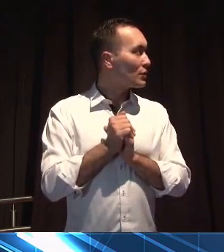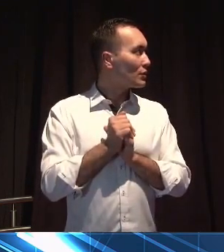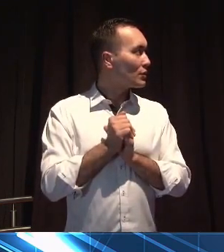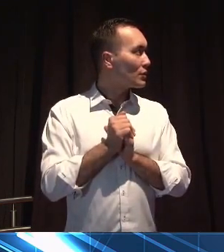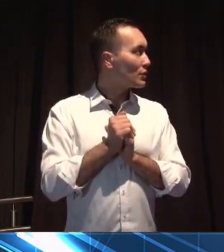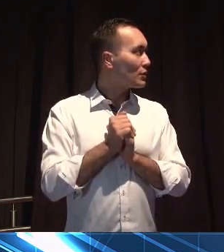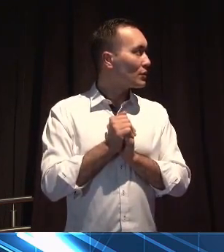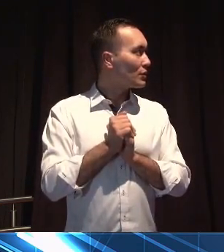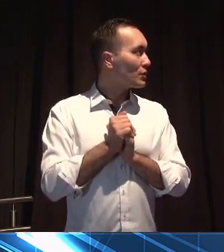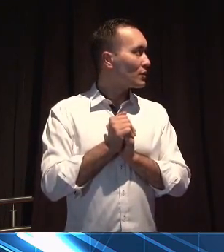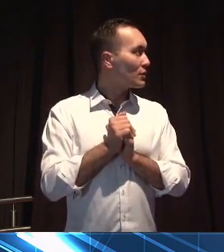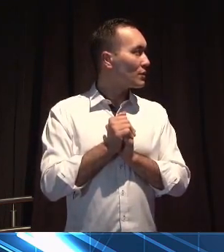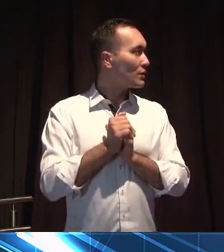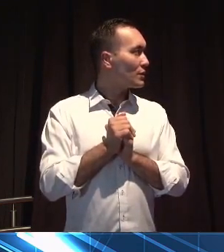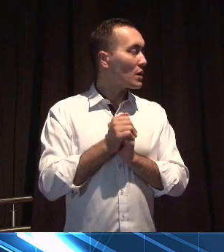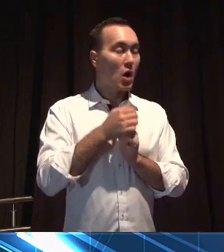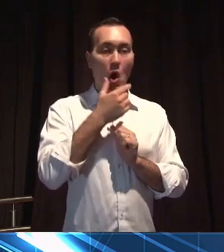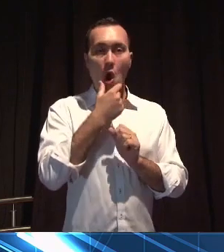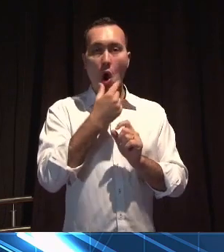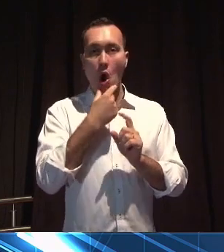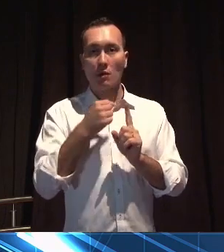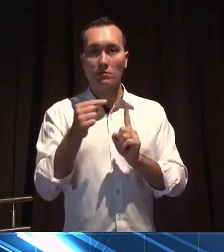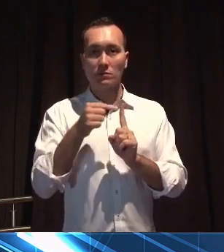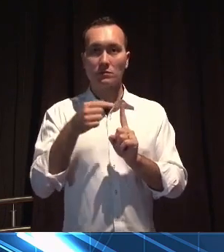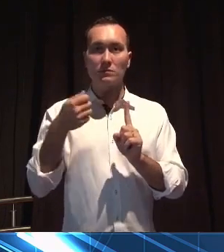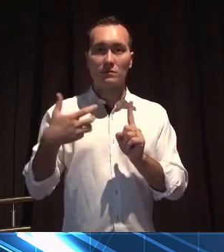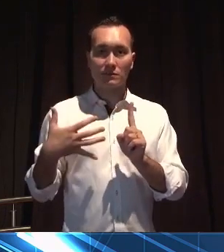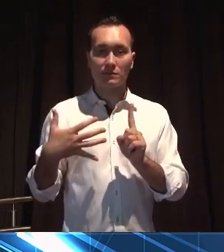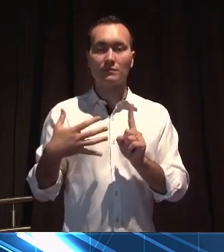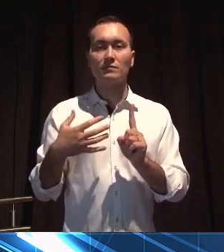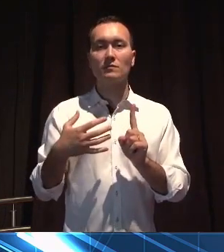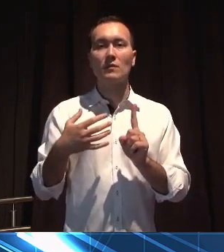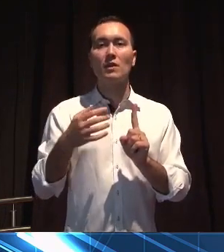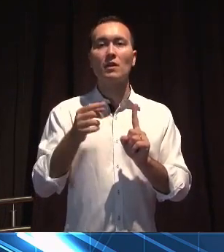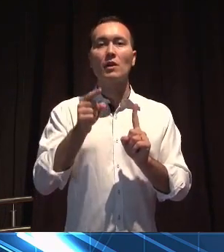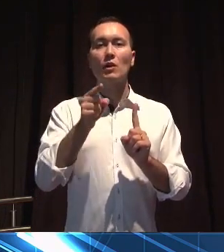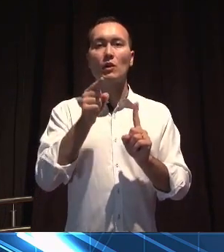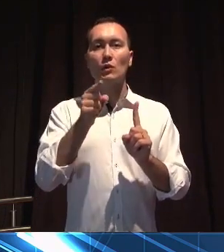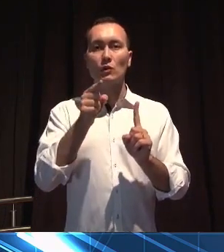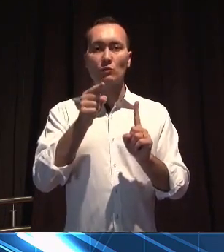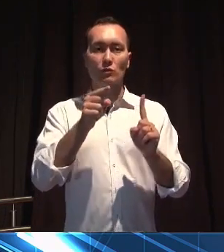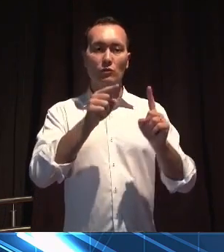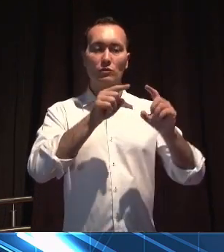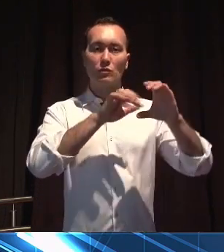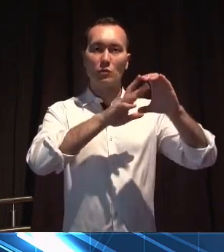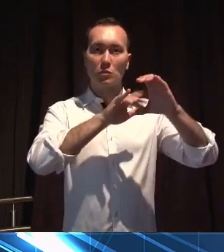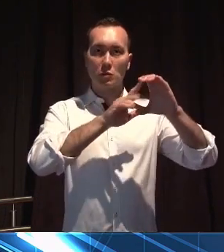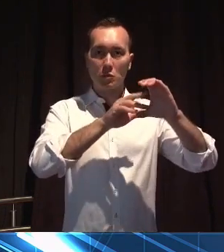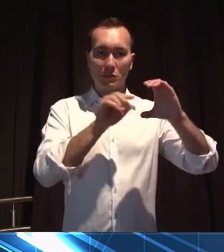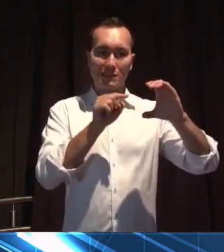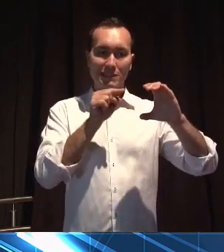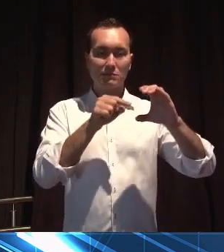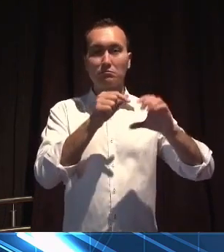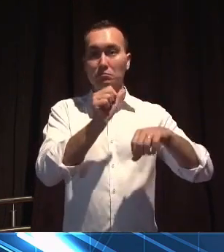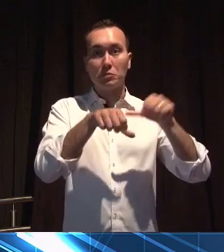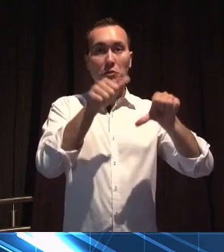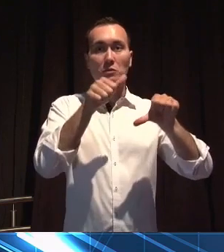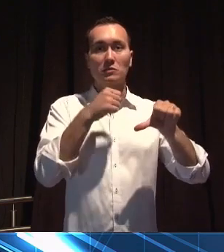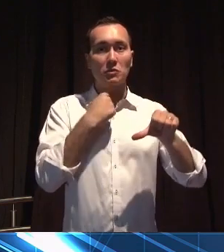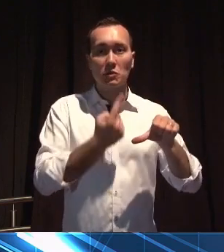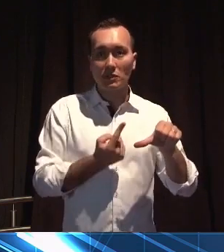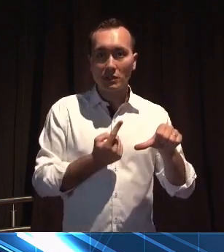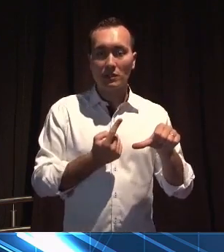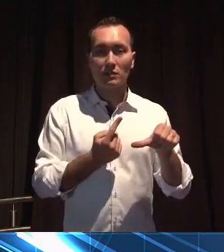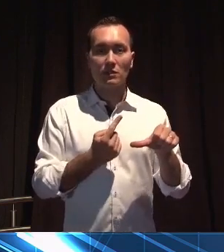tem um cara chamado Tecnicamente que ele fala que isso só faz sentido se realmente não consegue mudar o código se você puder mudar o código